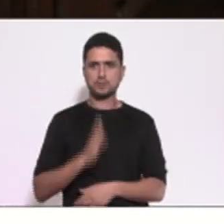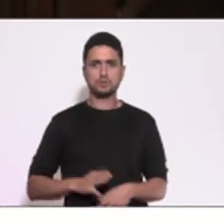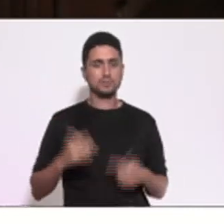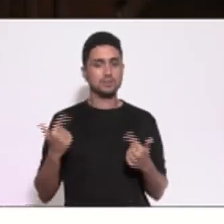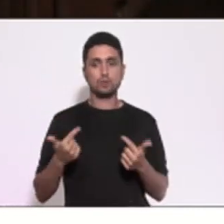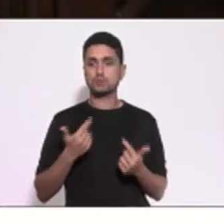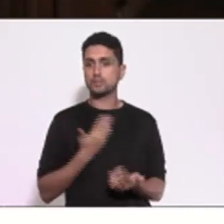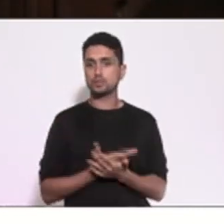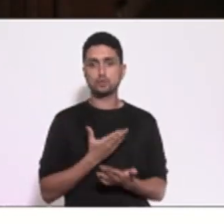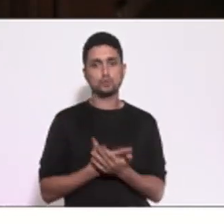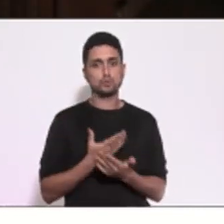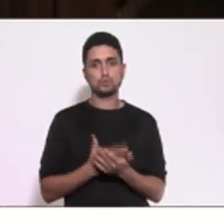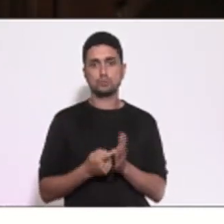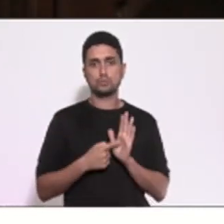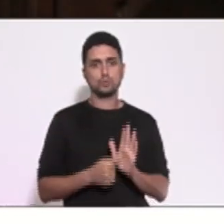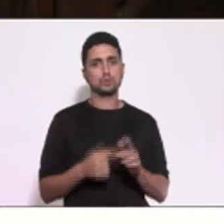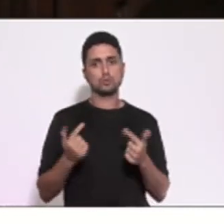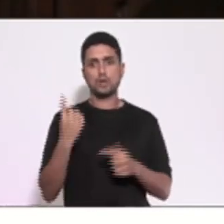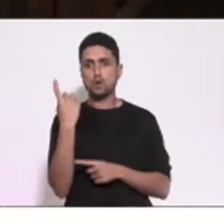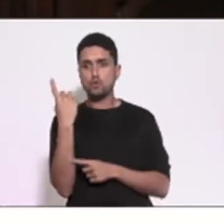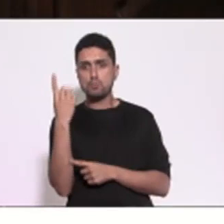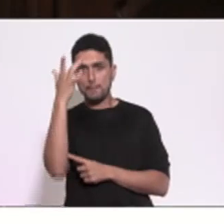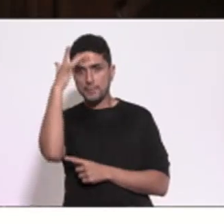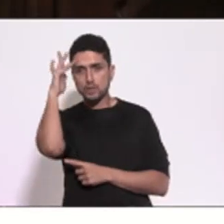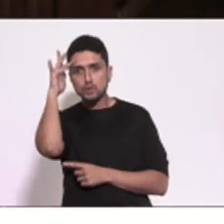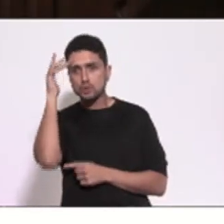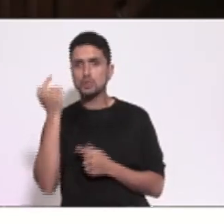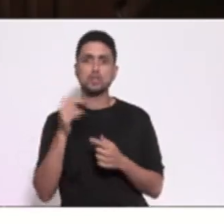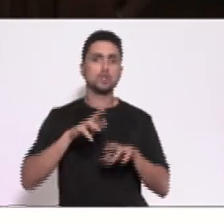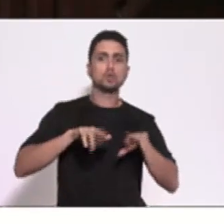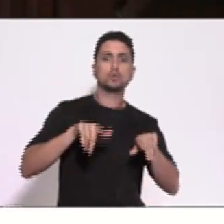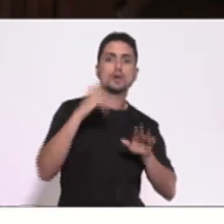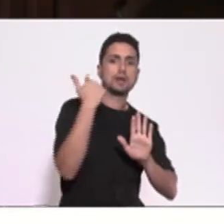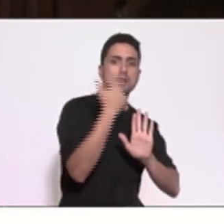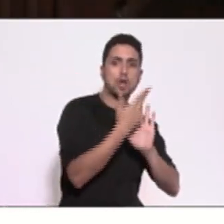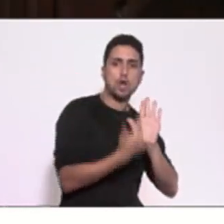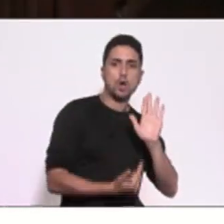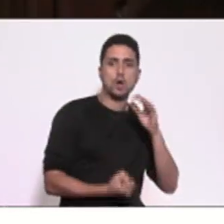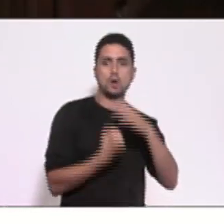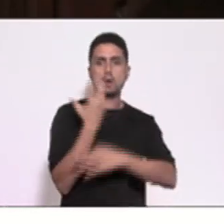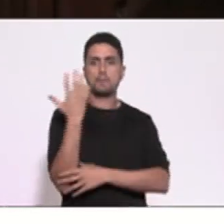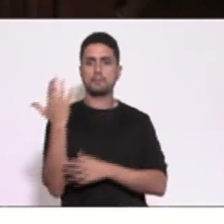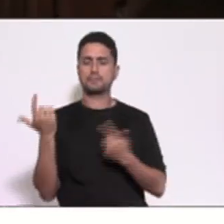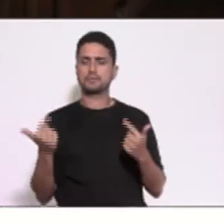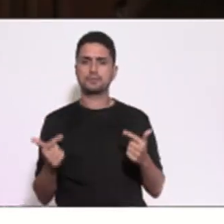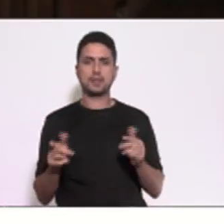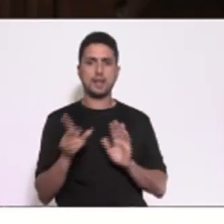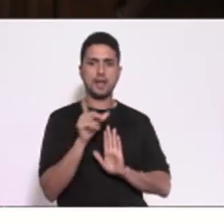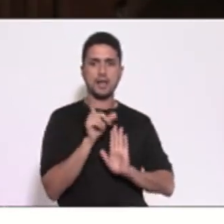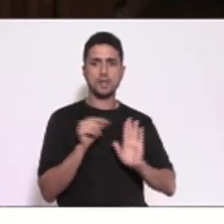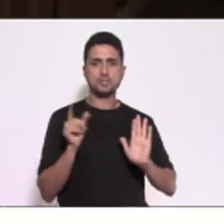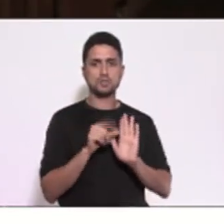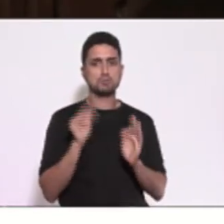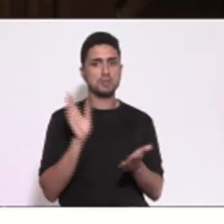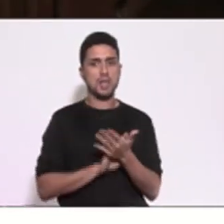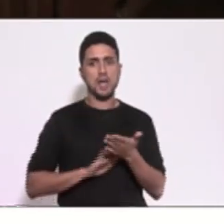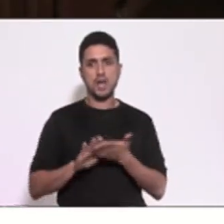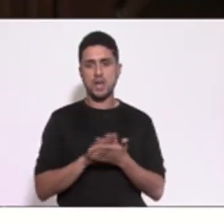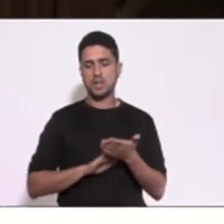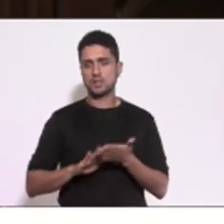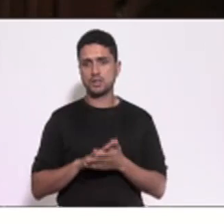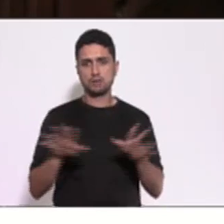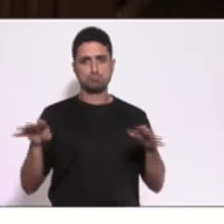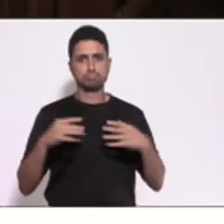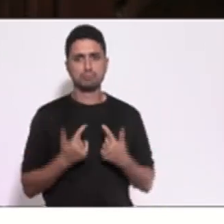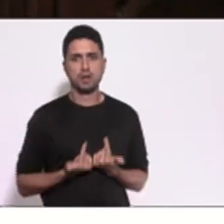que mostre, não é um pesquisador, não é uma obra relevante, não é um artigo que chame a atenção para a necessidade